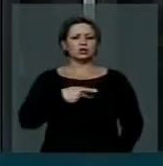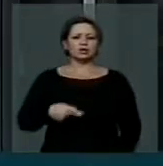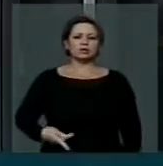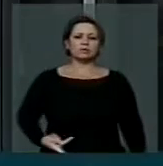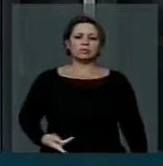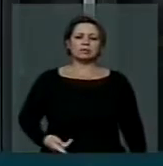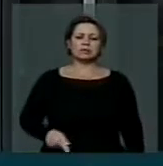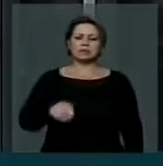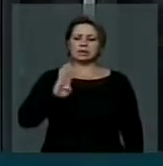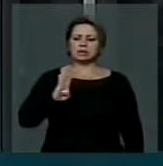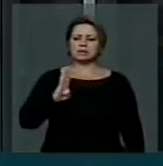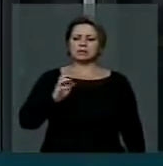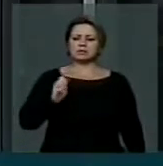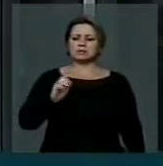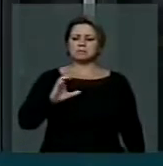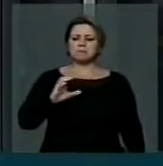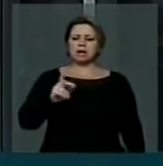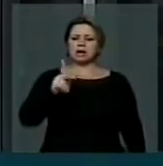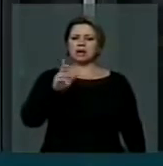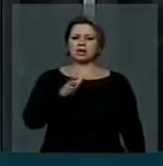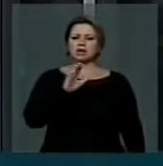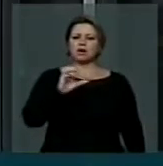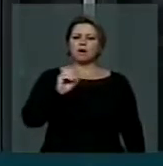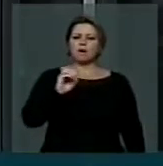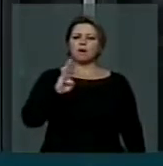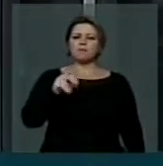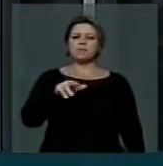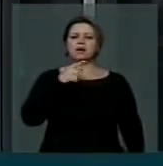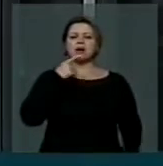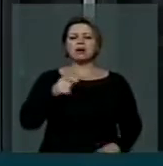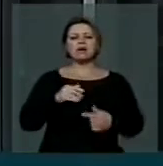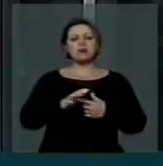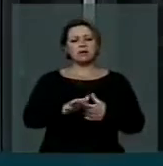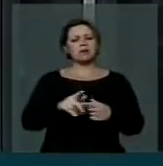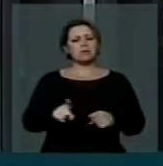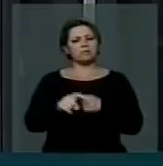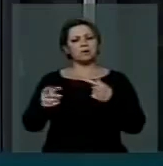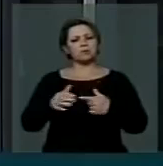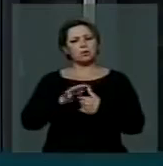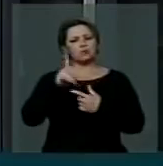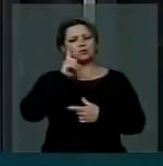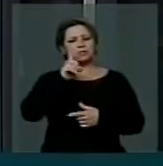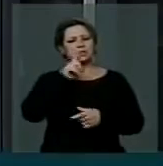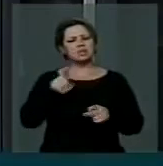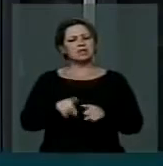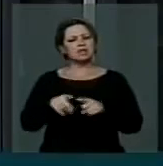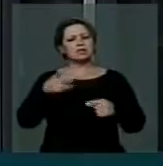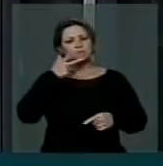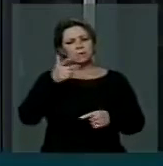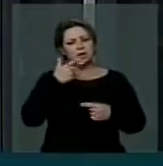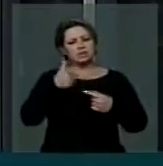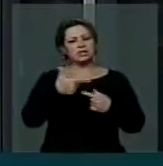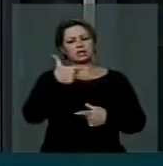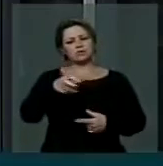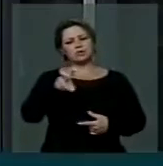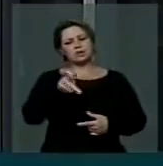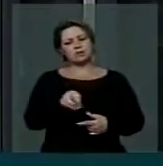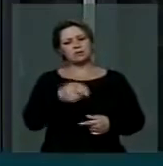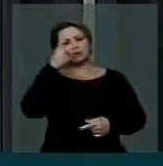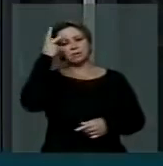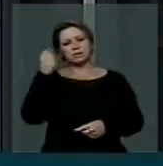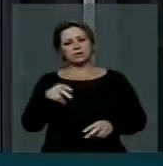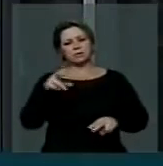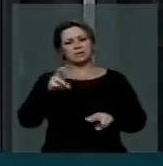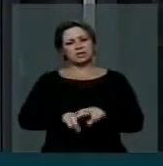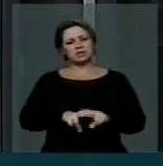Barack Obama de extinguir aquela prisão, o governo admite que 250 prisioneiros seguem em Guantánamo